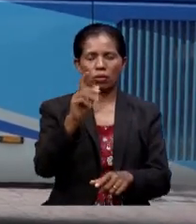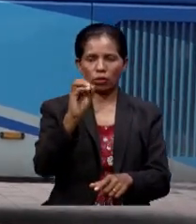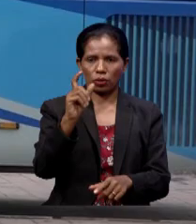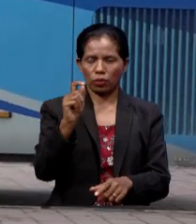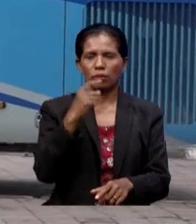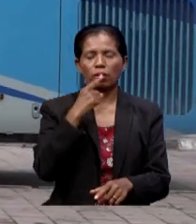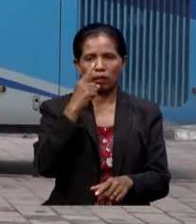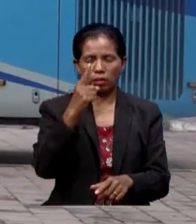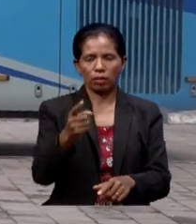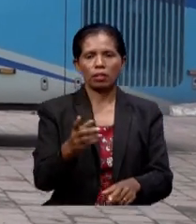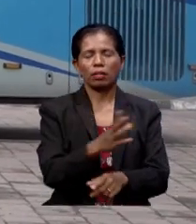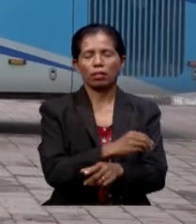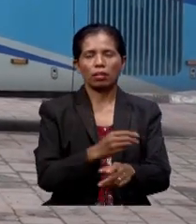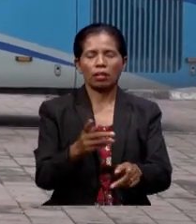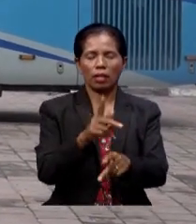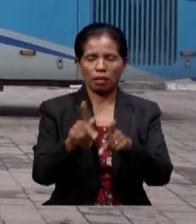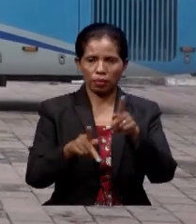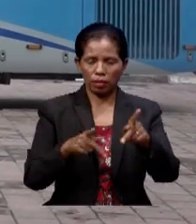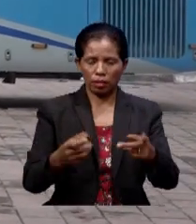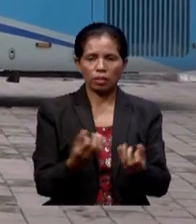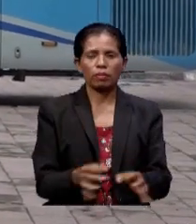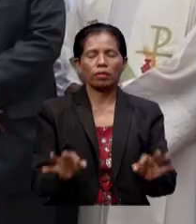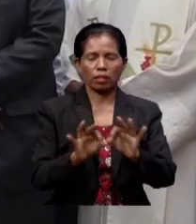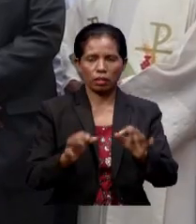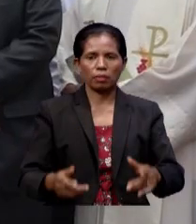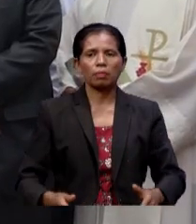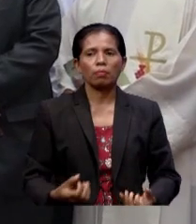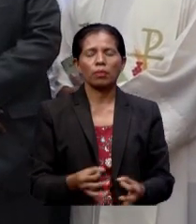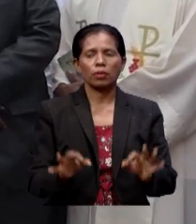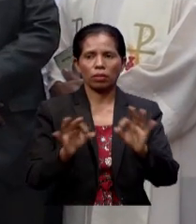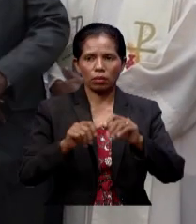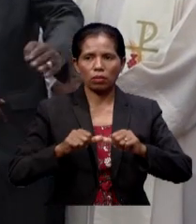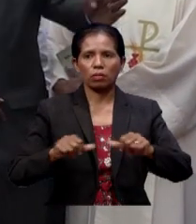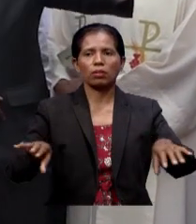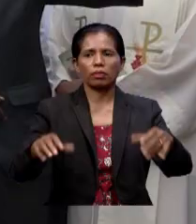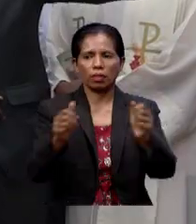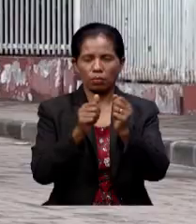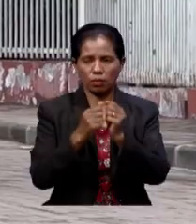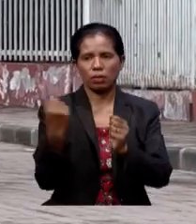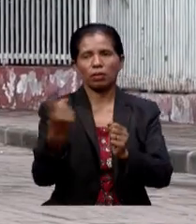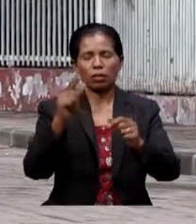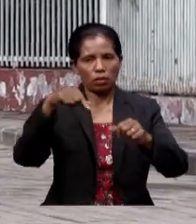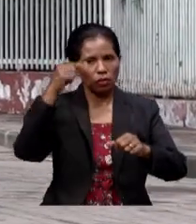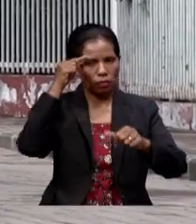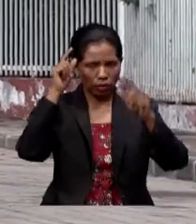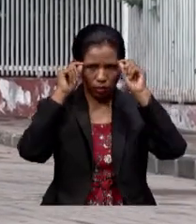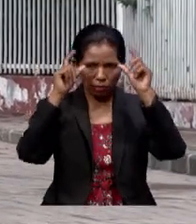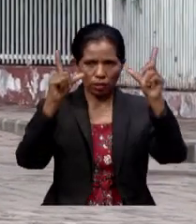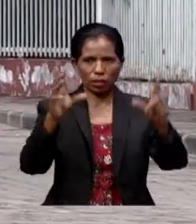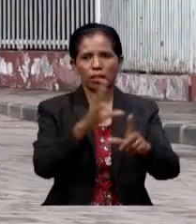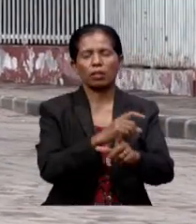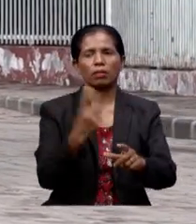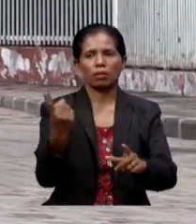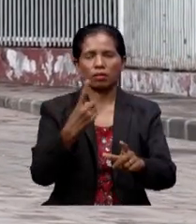hatete asegura pasajeru sira nye vida importante liu tane continua servisu hamutuk na fatin ho governo Timor Leste atu